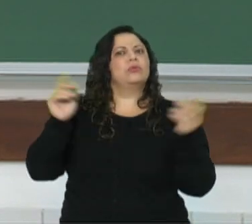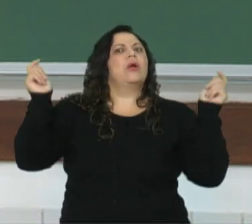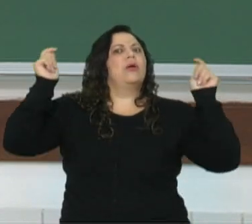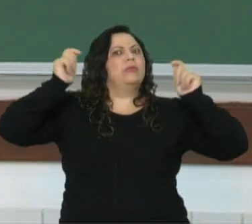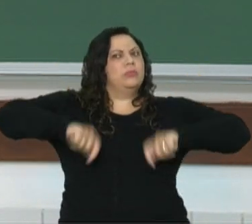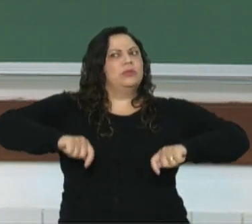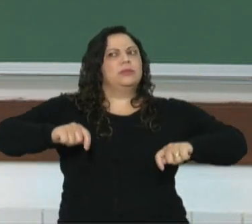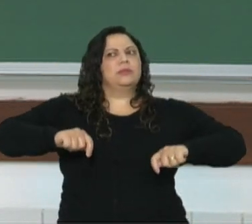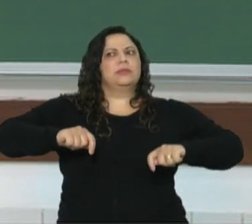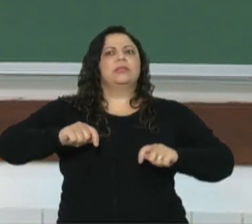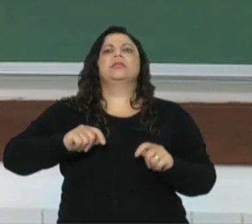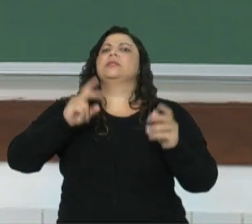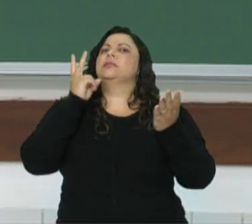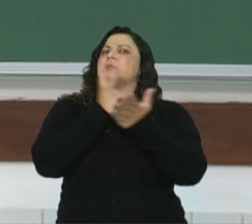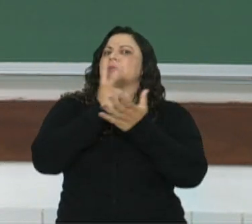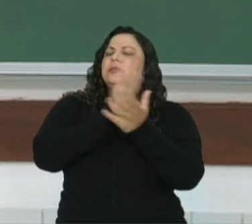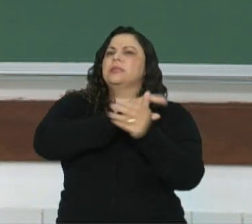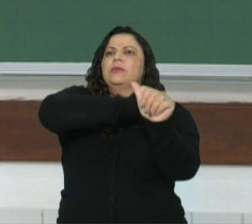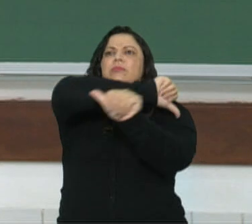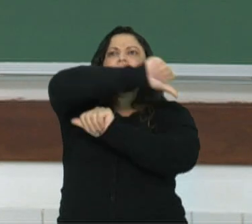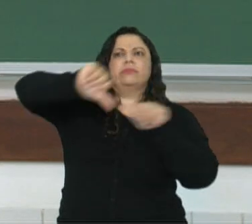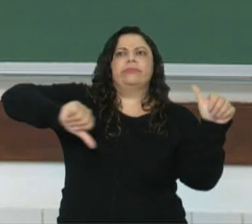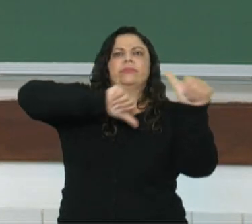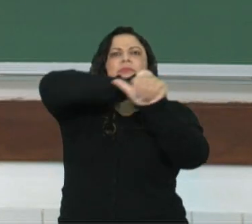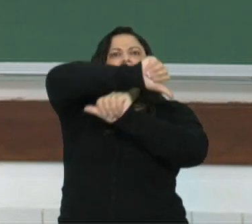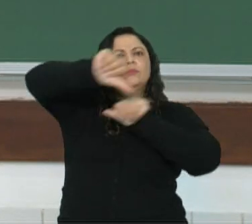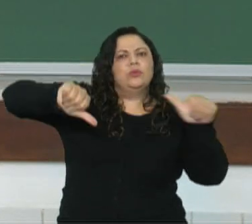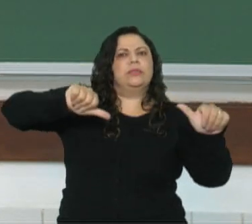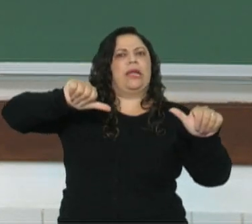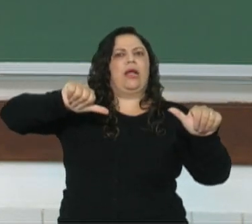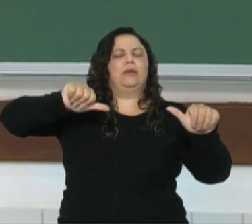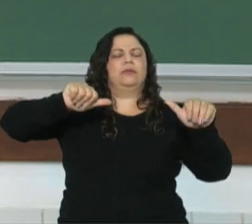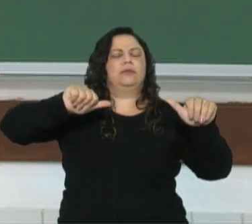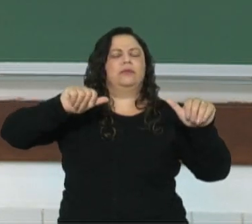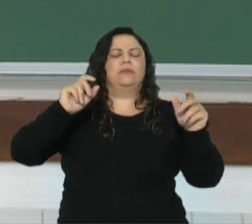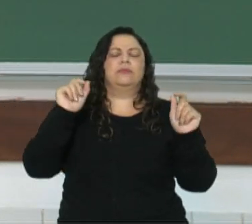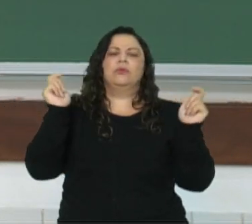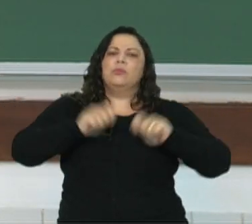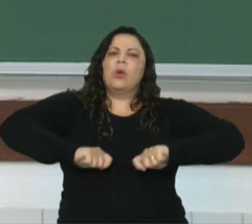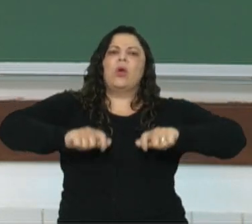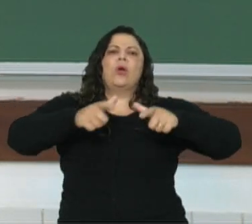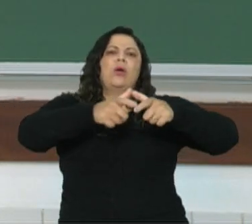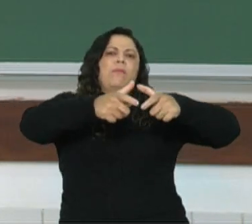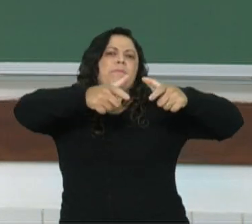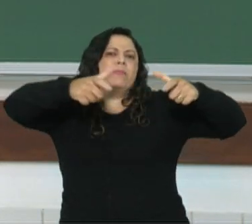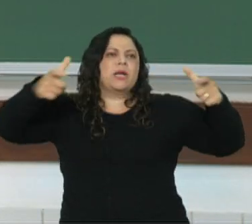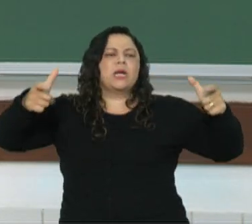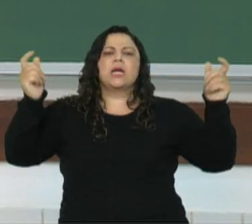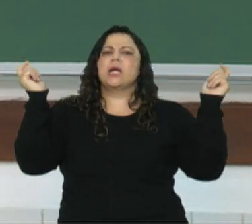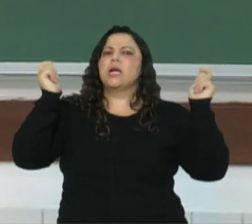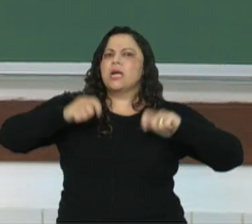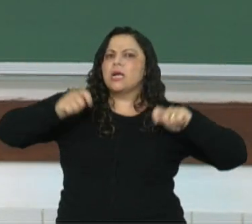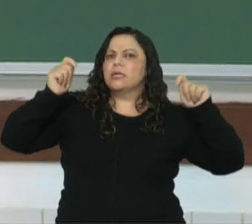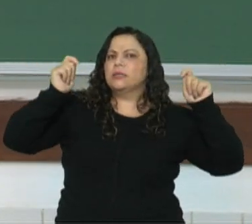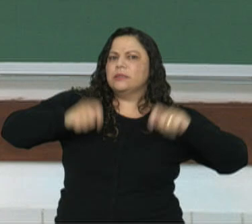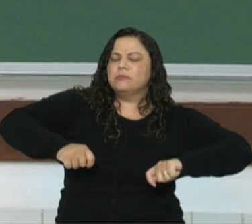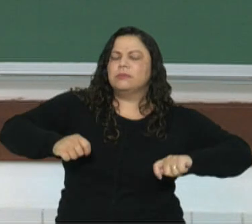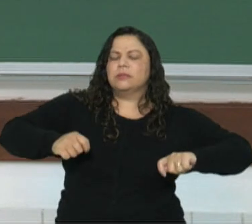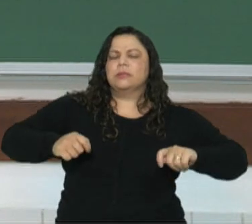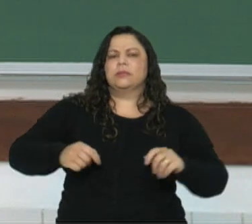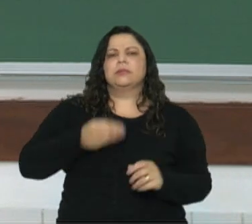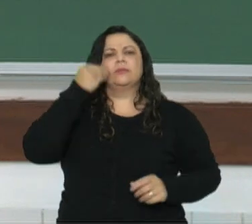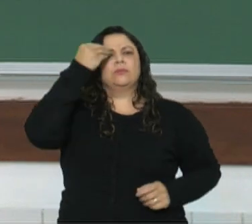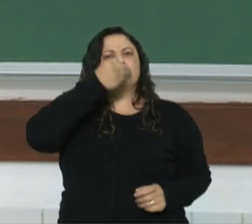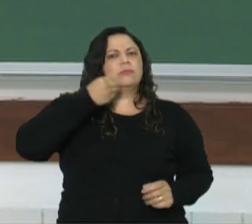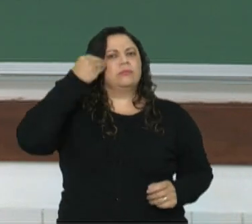sempre alterada de acordo que eu consigo ampliar a minha capacidade de